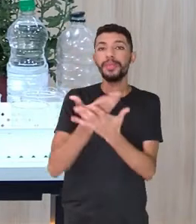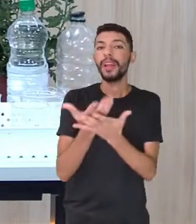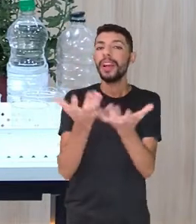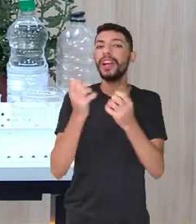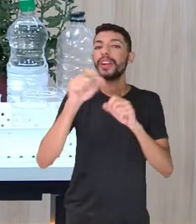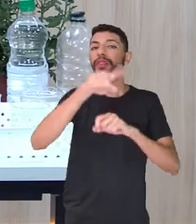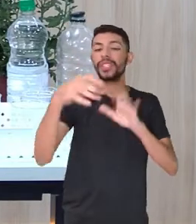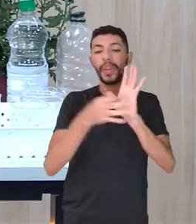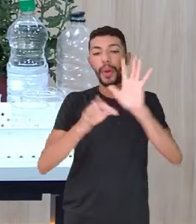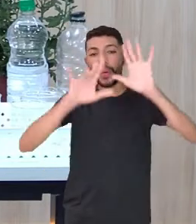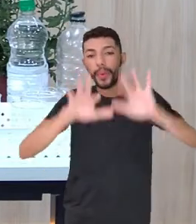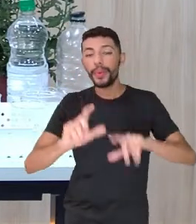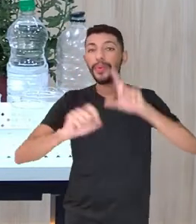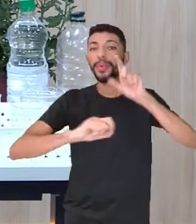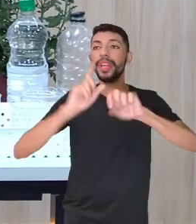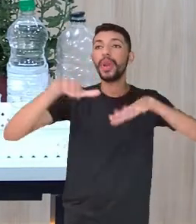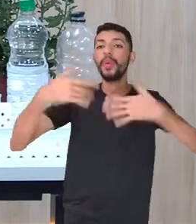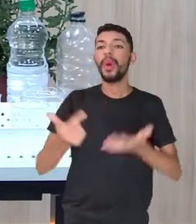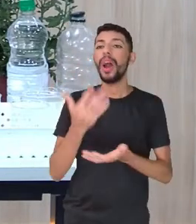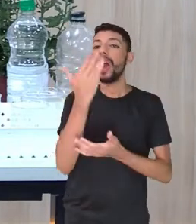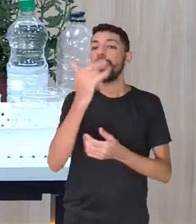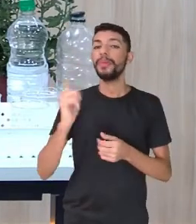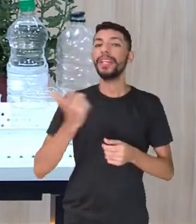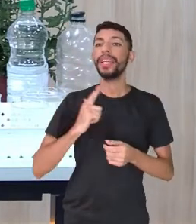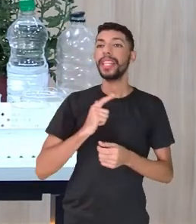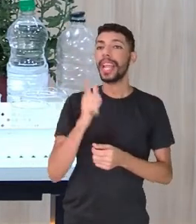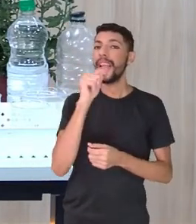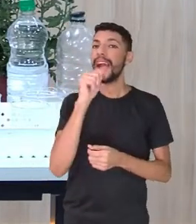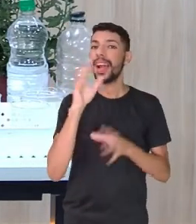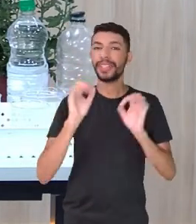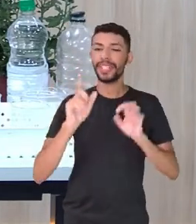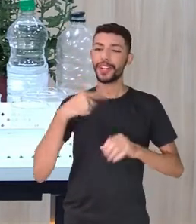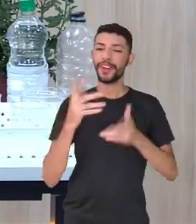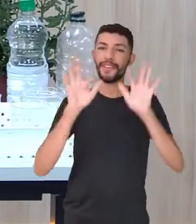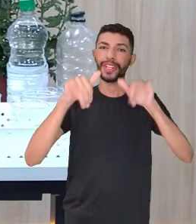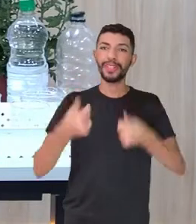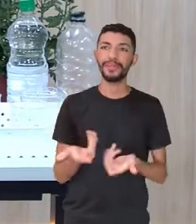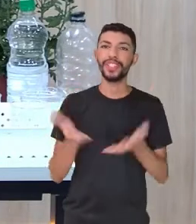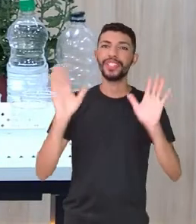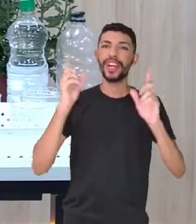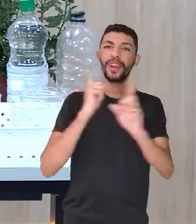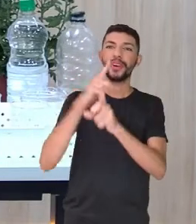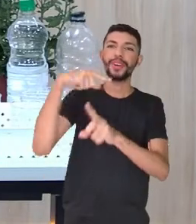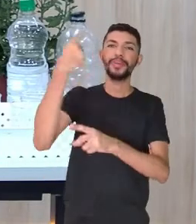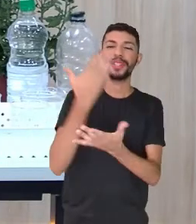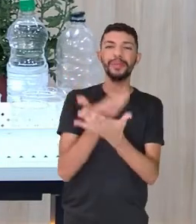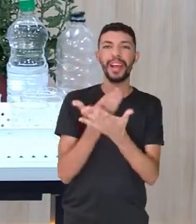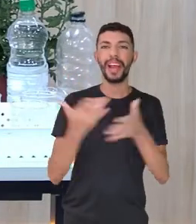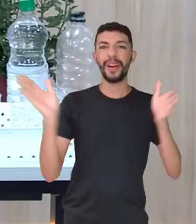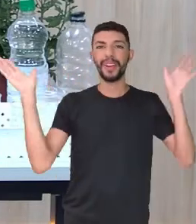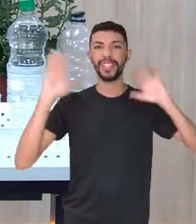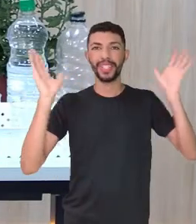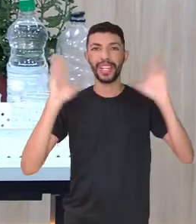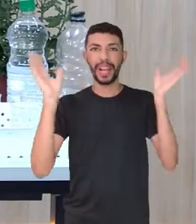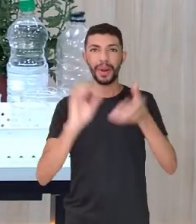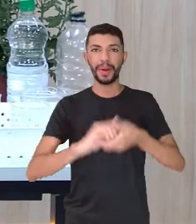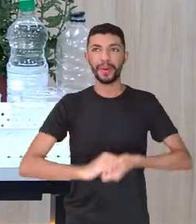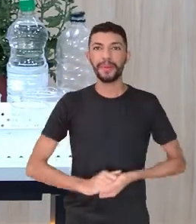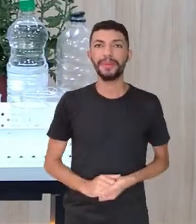chat quais são os alimentos ricos em água. Nós ficamos por aqui, aguardo vocês na próxima aula. Tchau, tchau, pessoal.